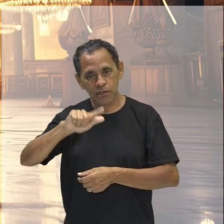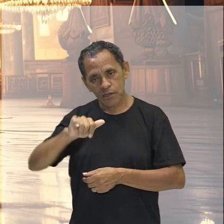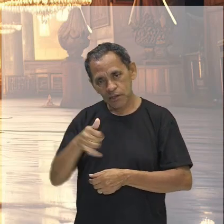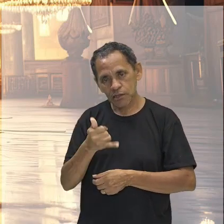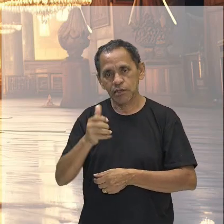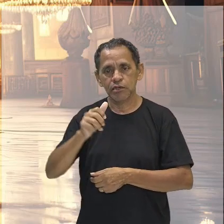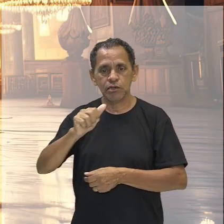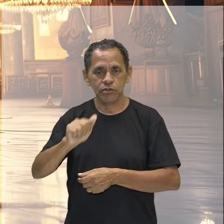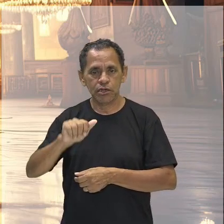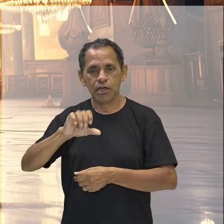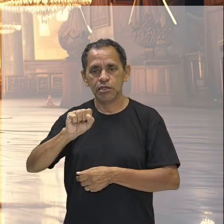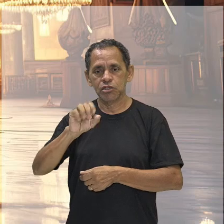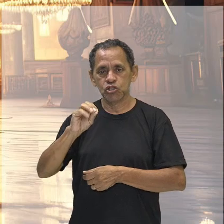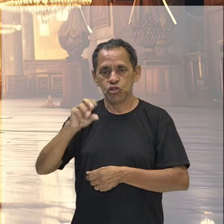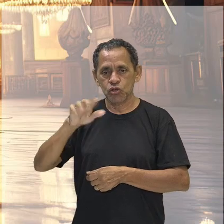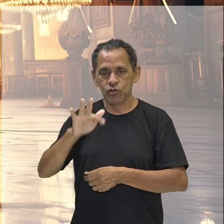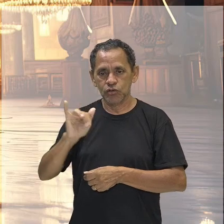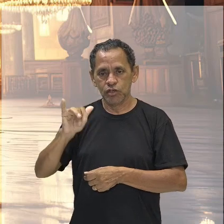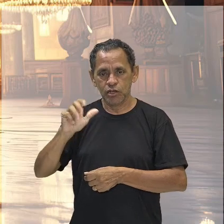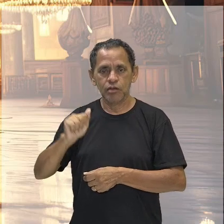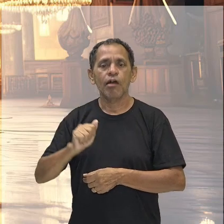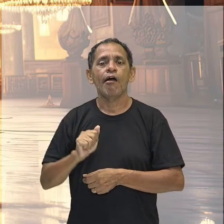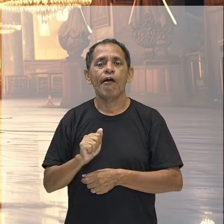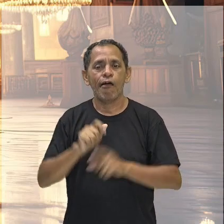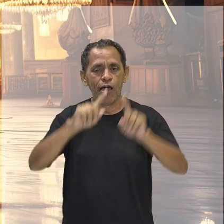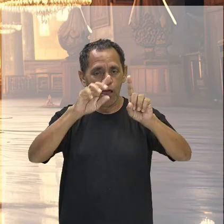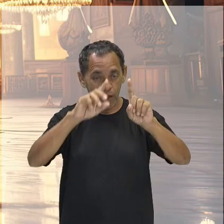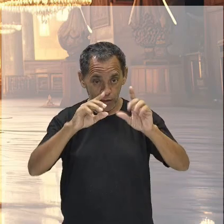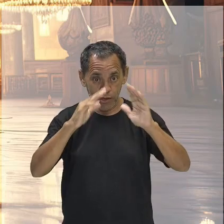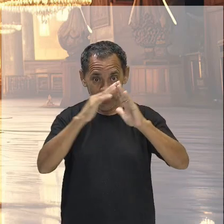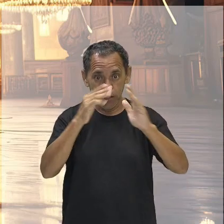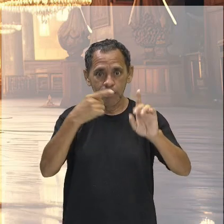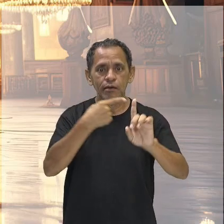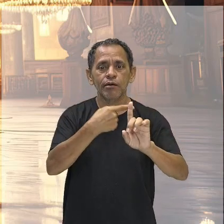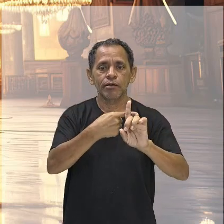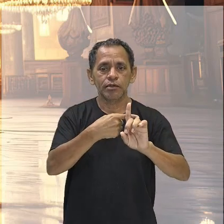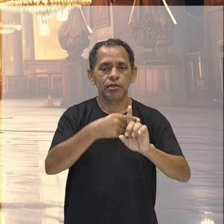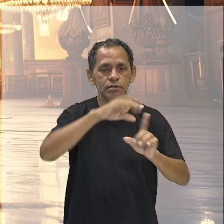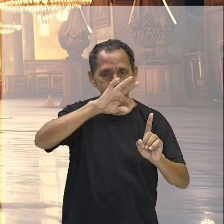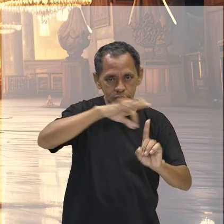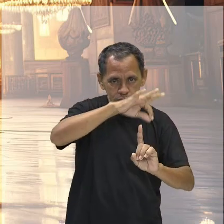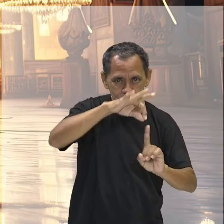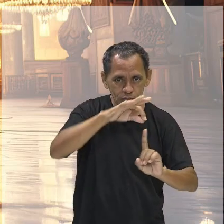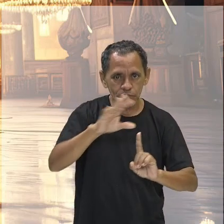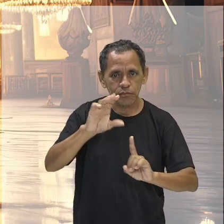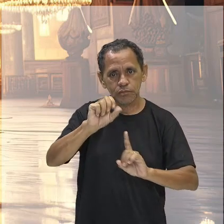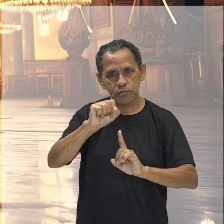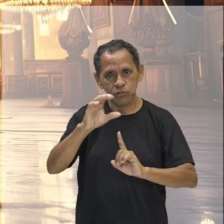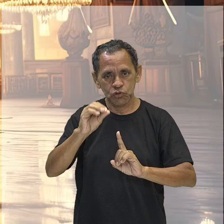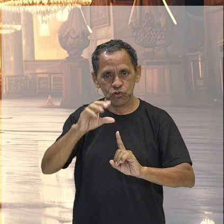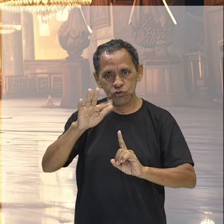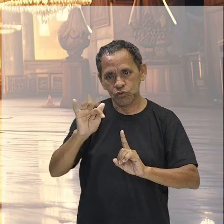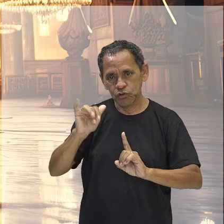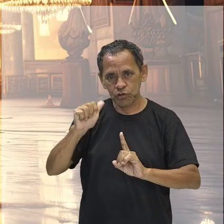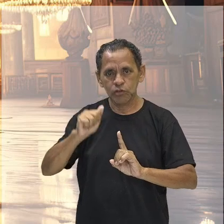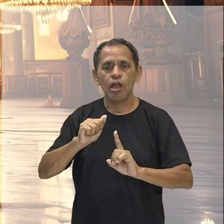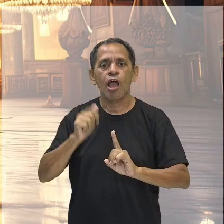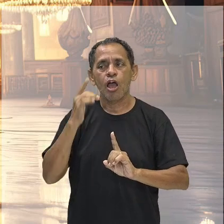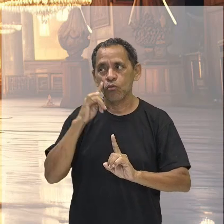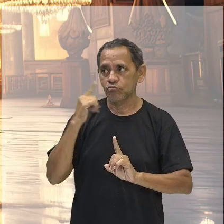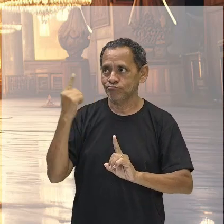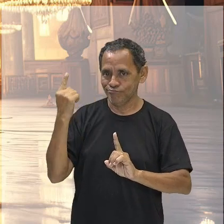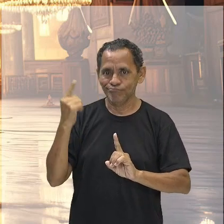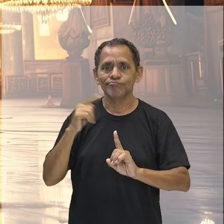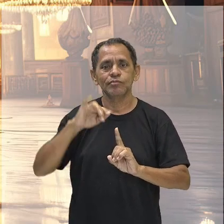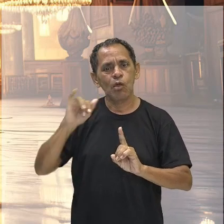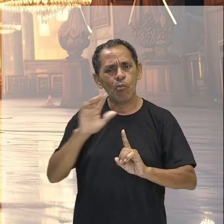Sofia, ligada aí a este Império Bizantino. Vocês podem ver, né, mesmo uma imagem linda, né? E aqui, ó, vamos falar, então, sobre